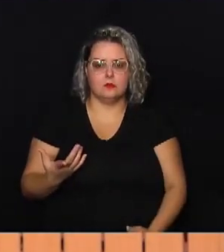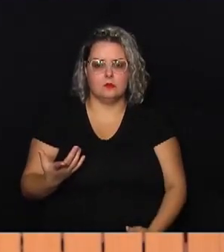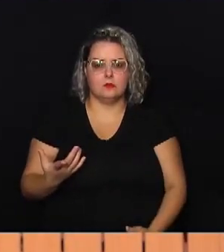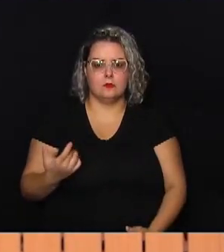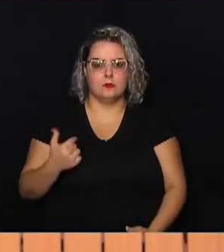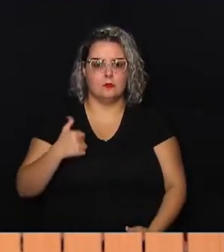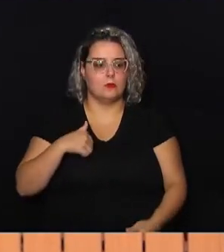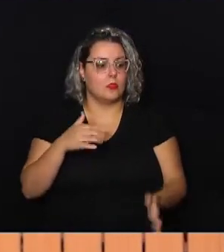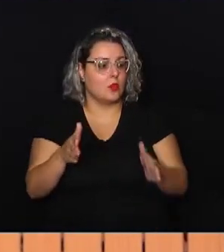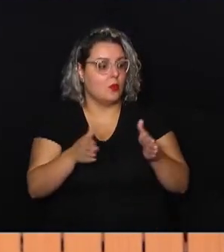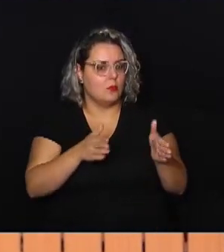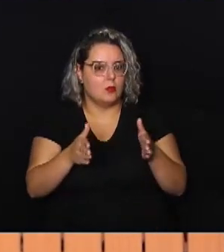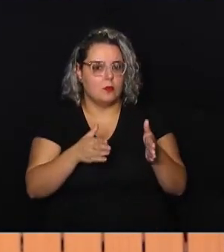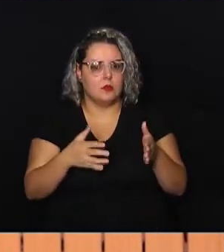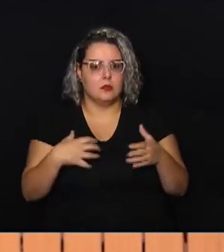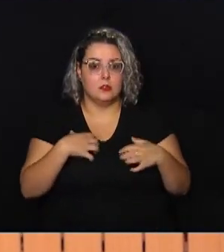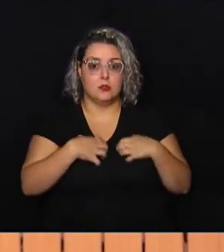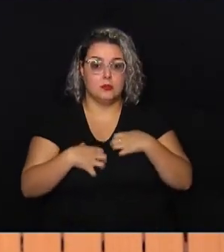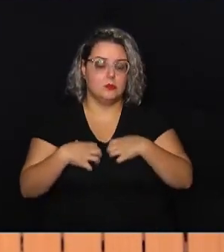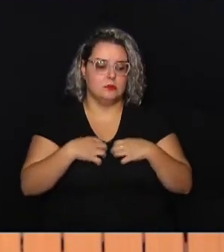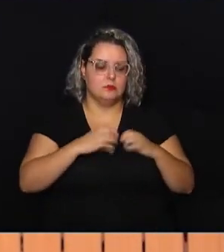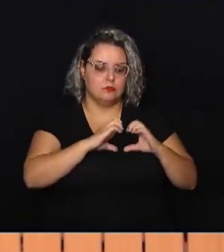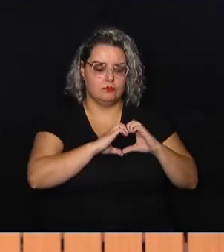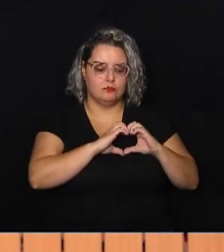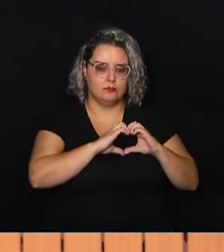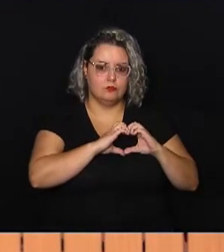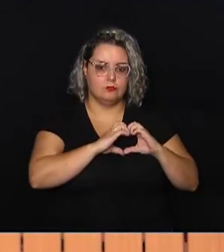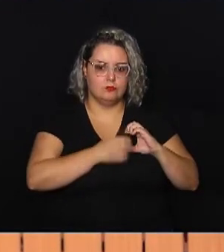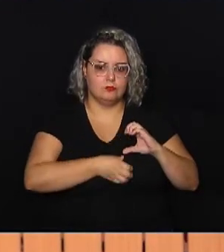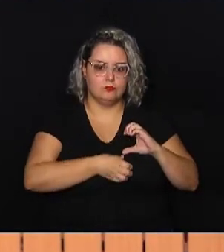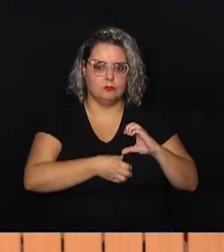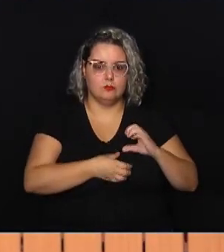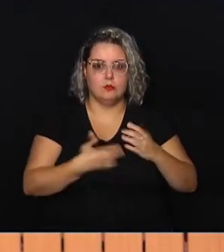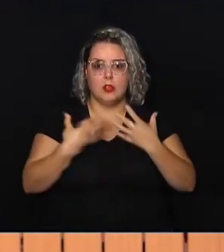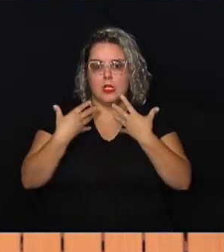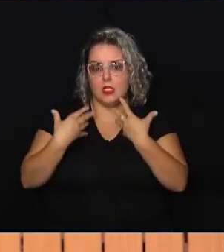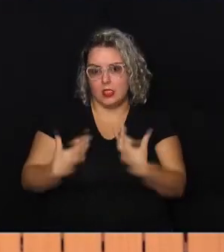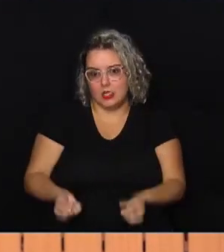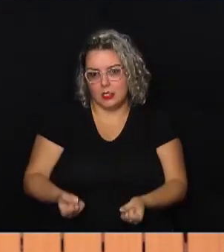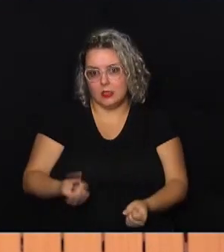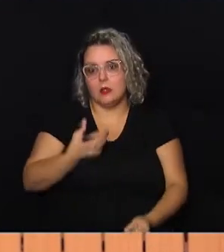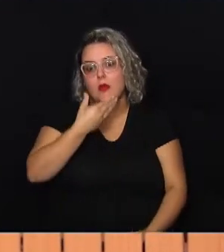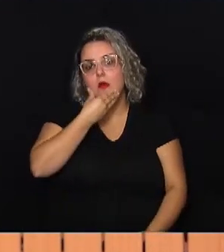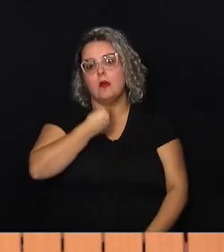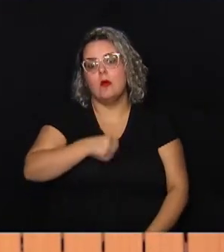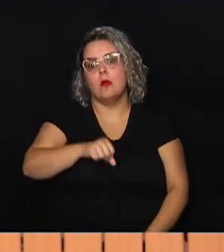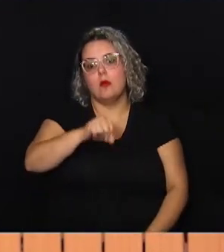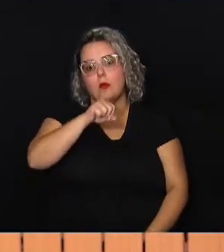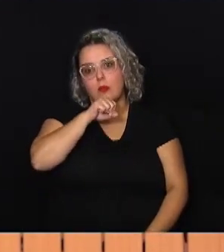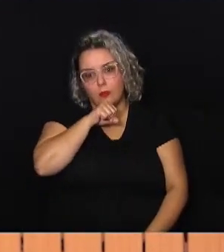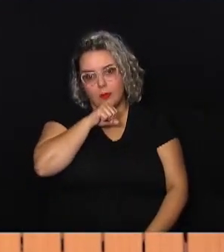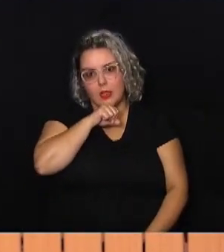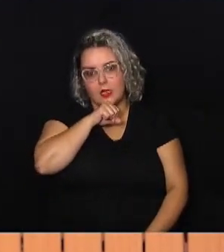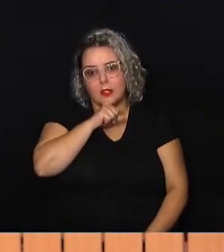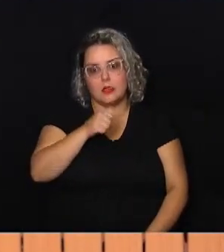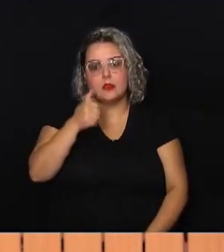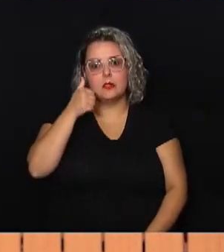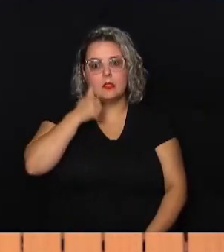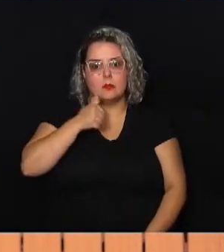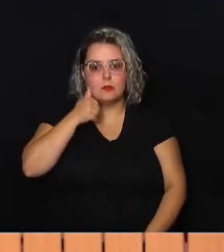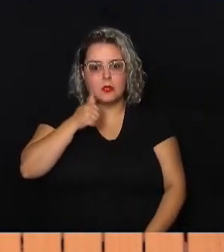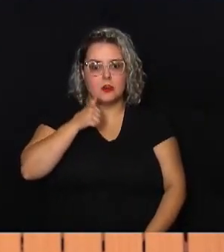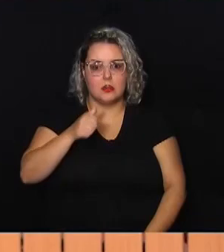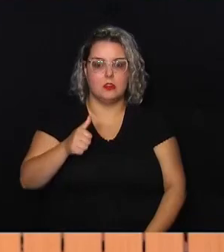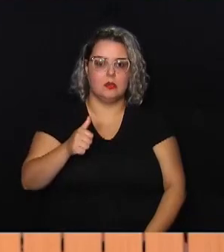situação hoje que me comoveu terrivelmente. Ele recebeu o pai da menina que faleceu no gabinete dele ontem às 9 horas da manhã. E ele